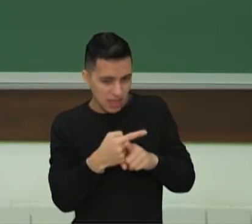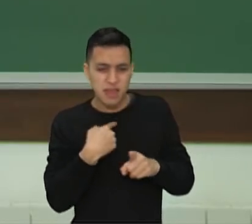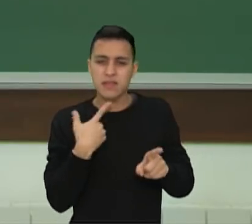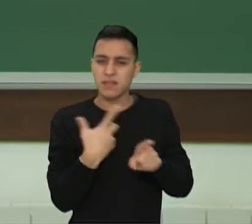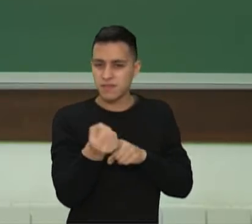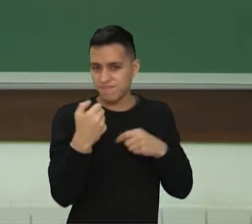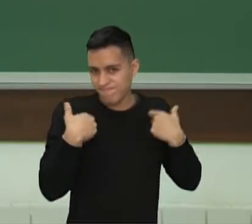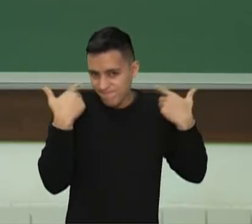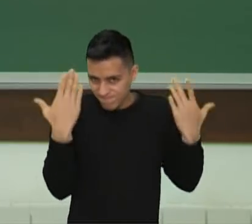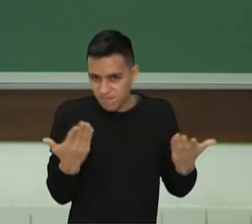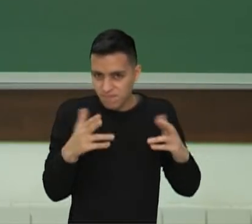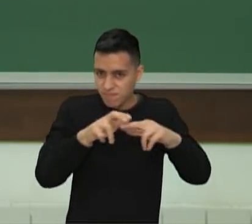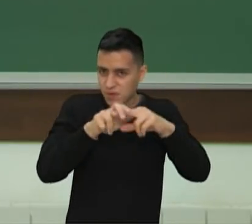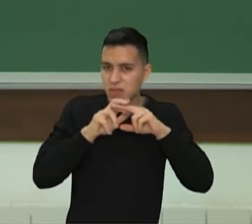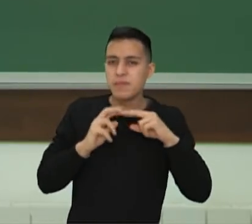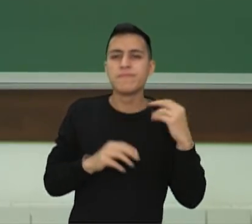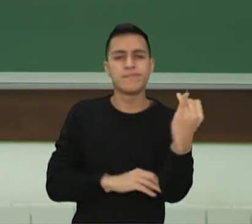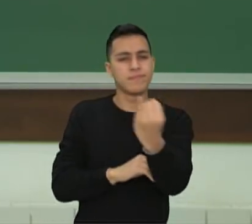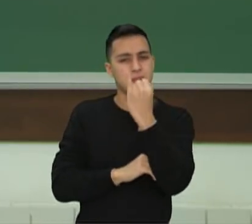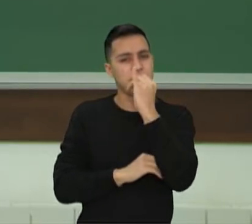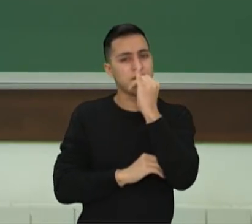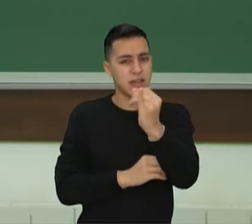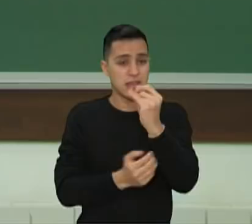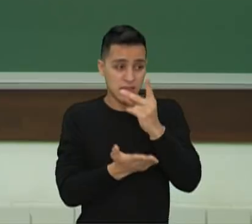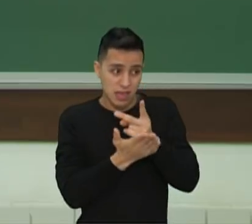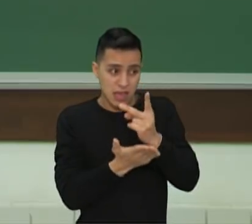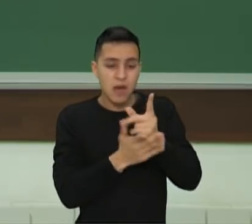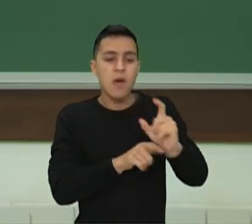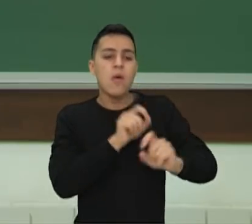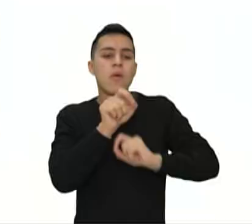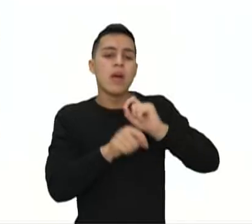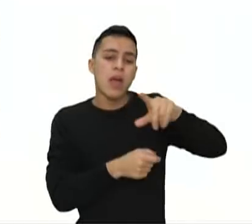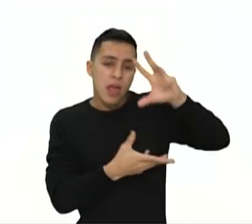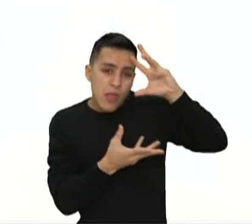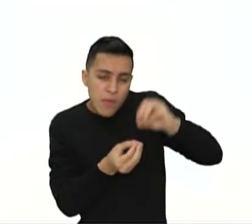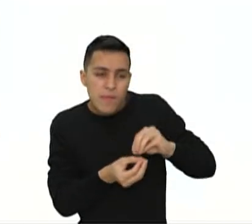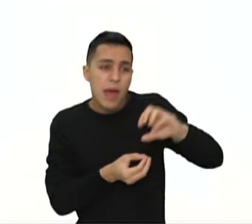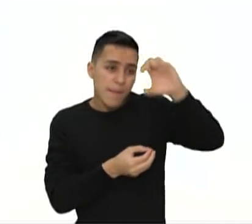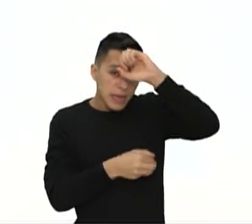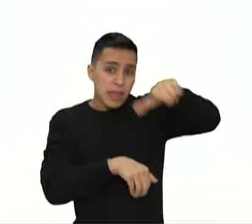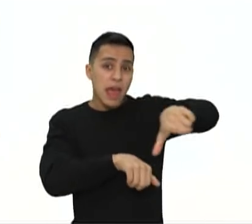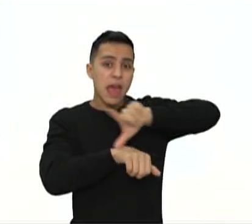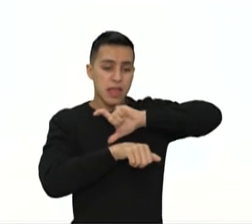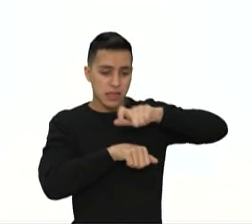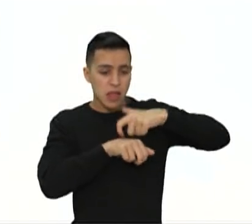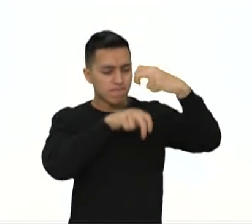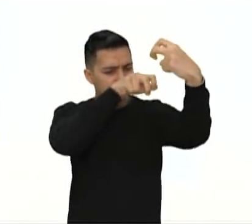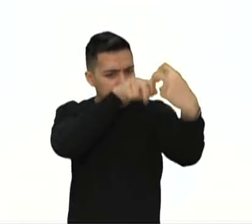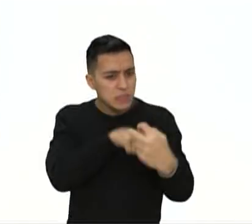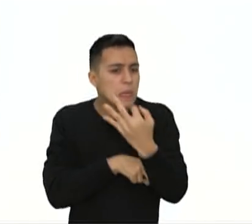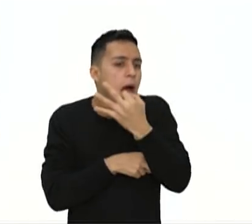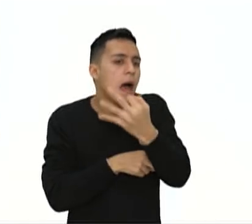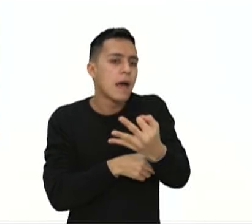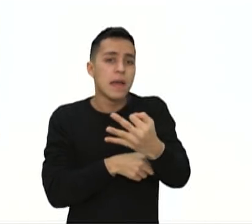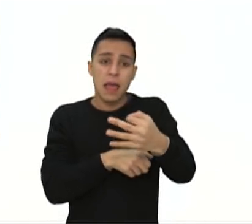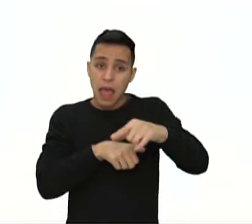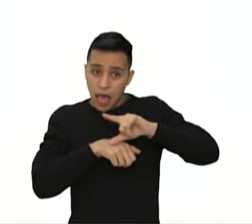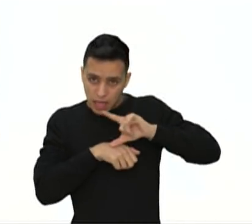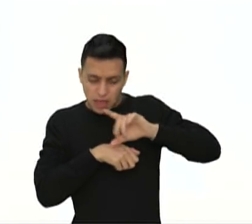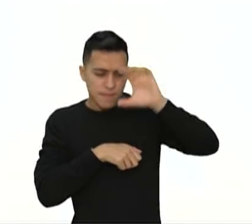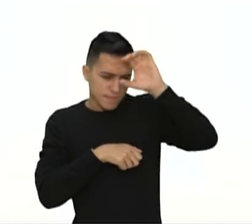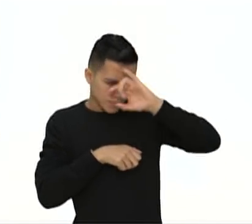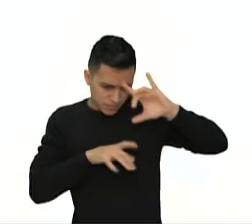ganhar a partida. Então, por isso que é importante, eu sempre falo, é importante a gente entender, aprender antes de dar qualquer opinião.